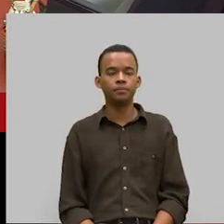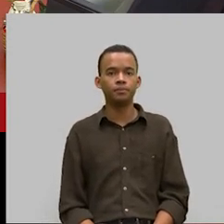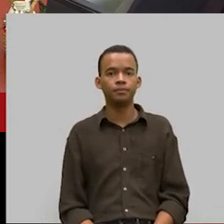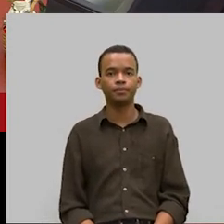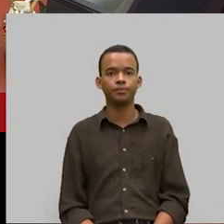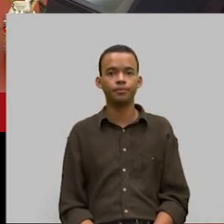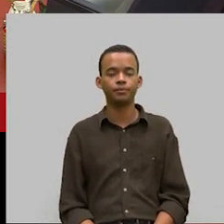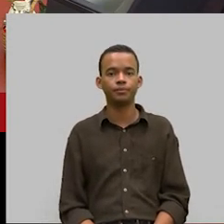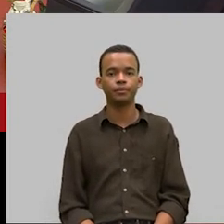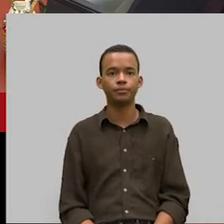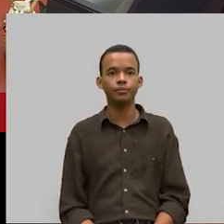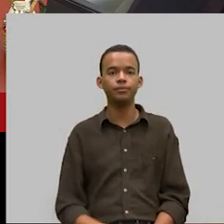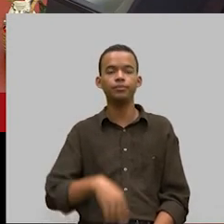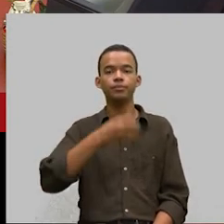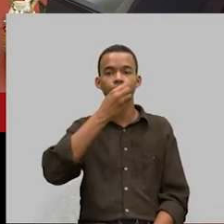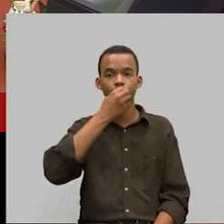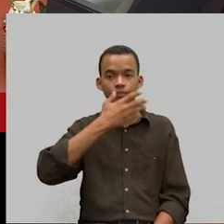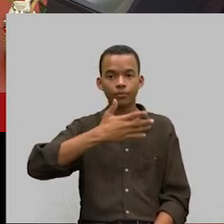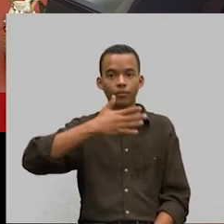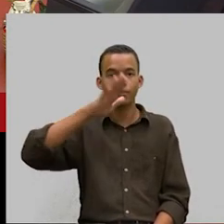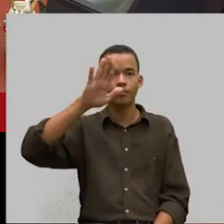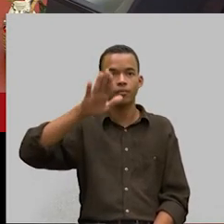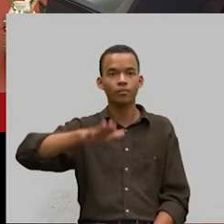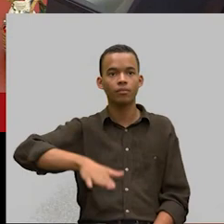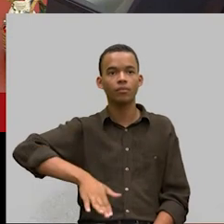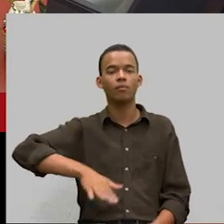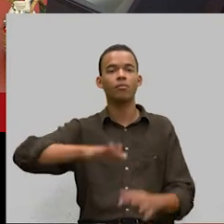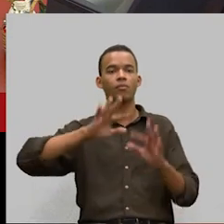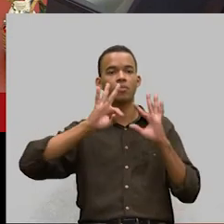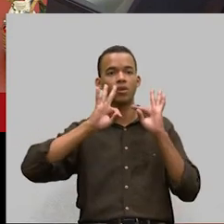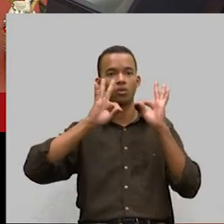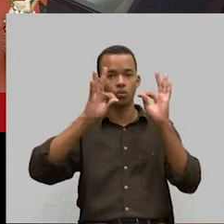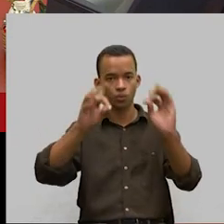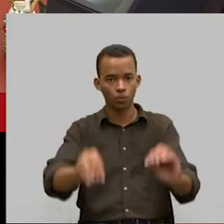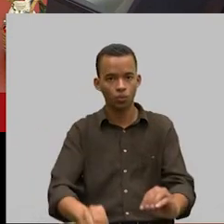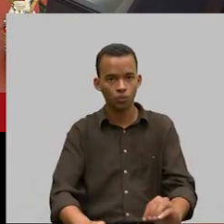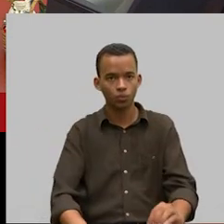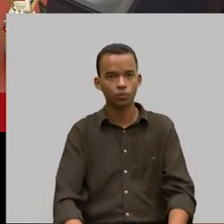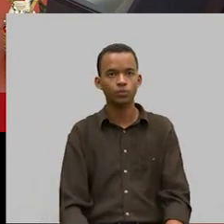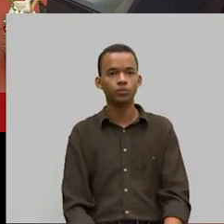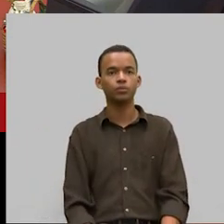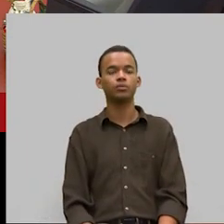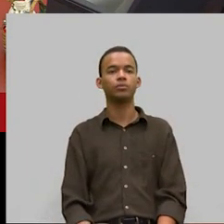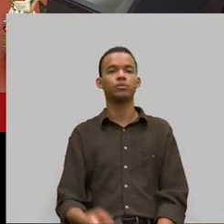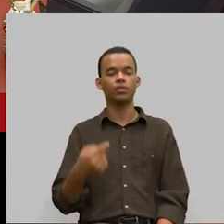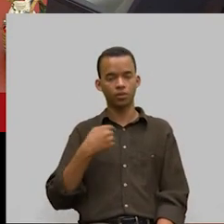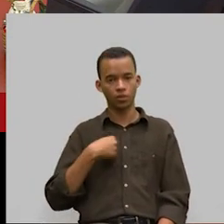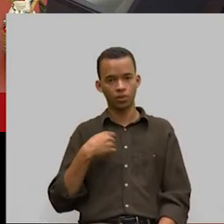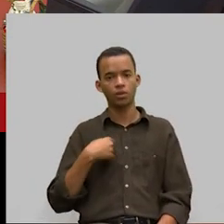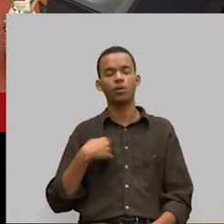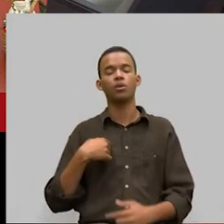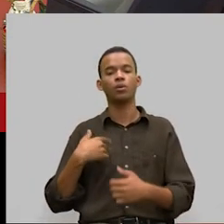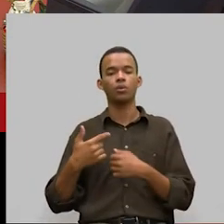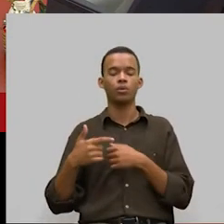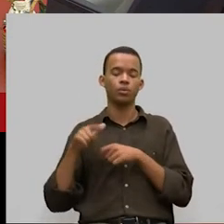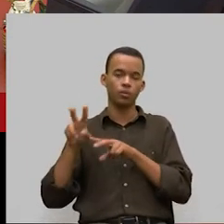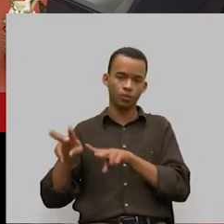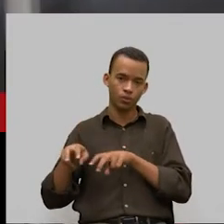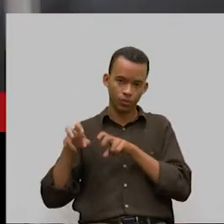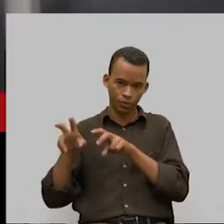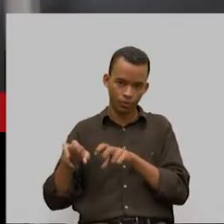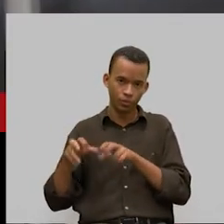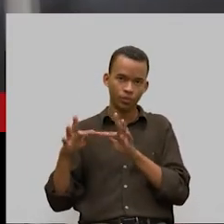Carlos Boa tarde a todas e todos Sou agricultor familiar produtor de